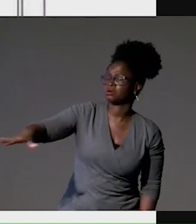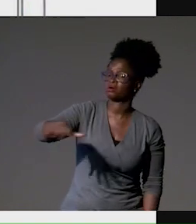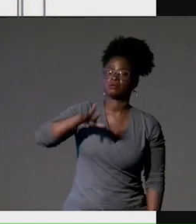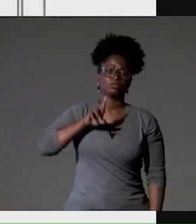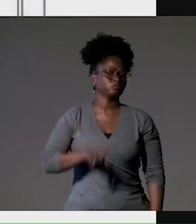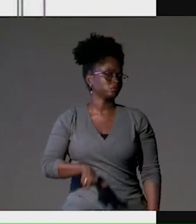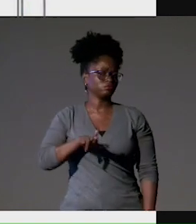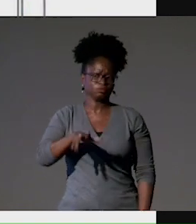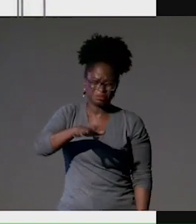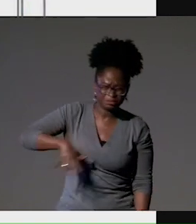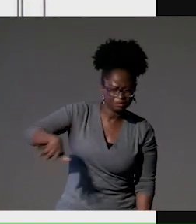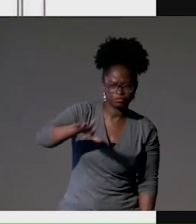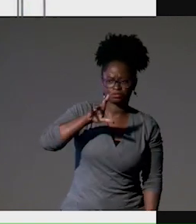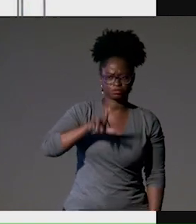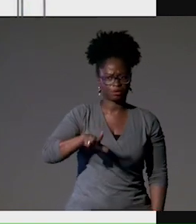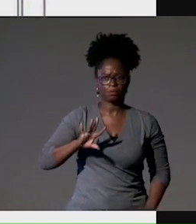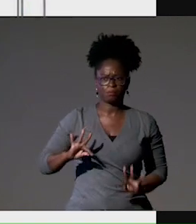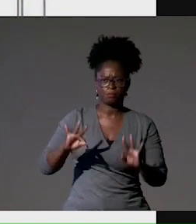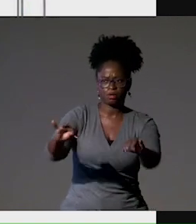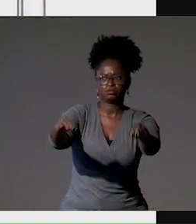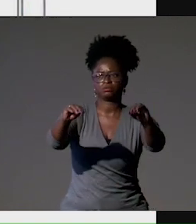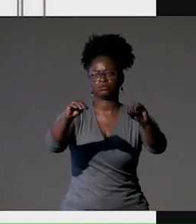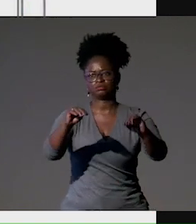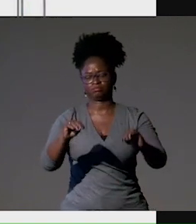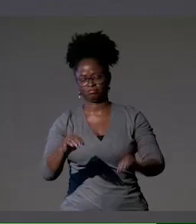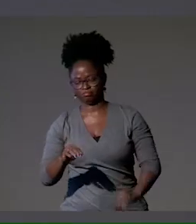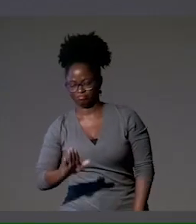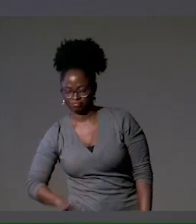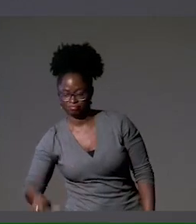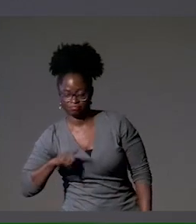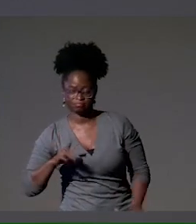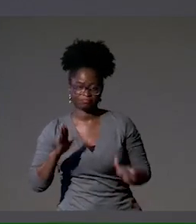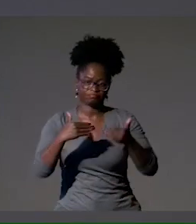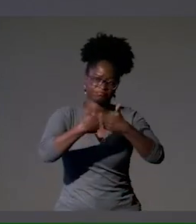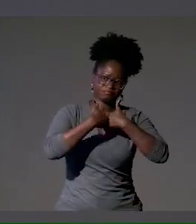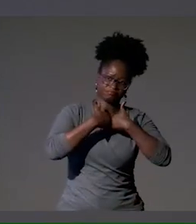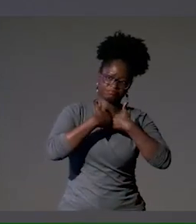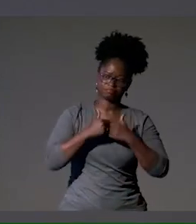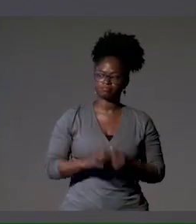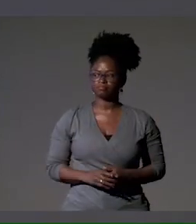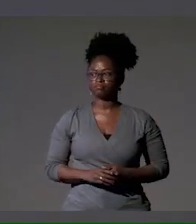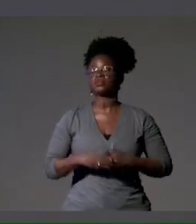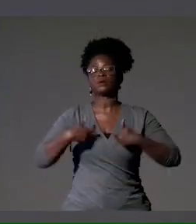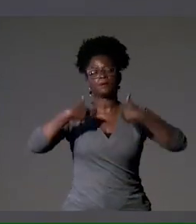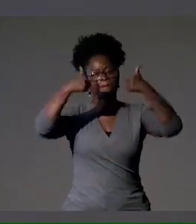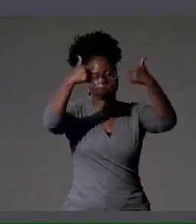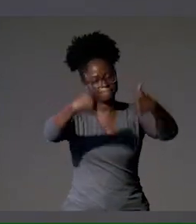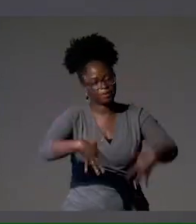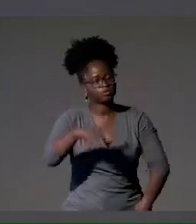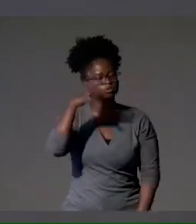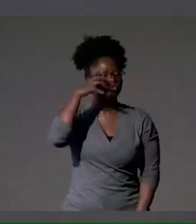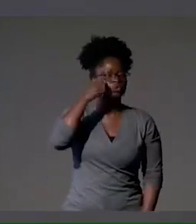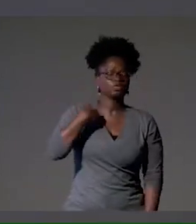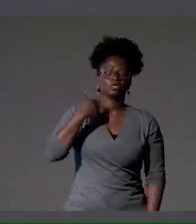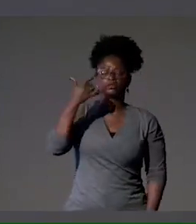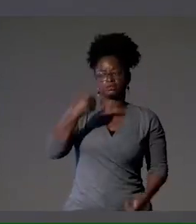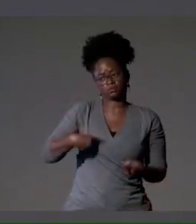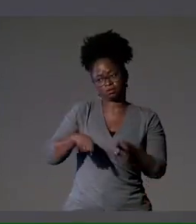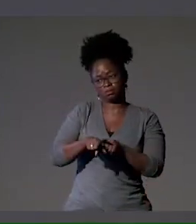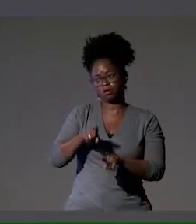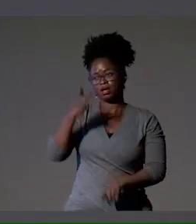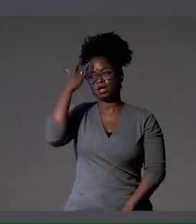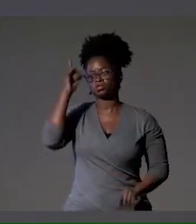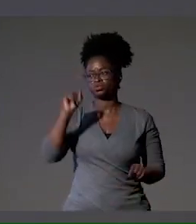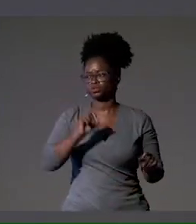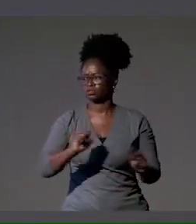provavelmente não é generalizado para todas as crianças com sintomas autísticos. Para falar sobre o sono, eu também acho que